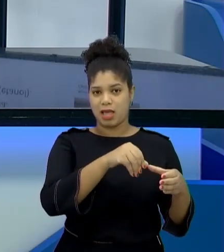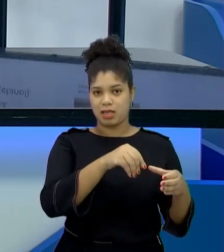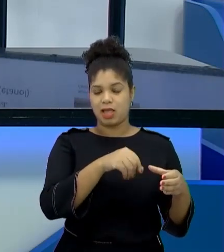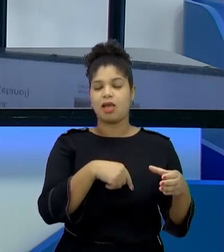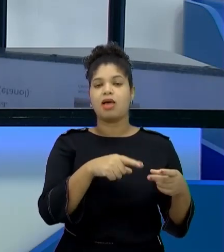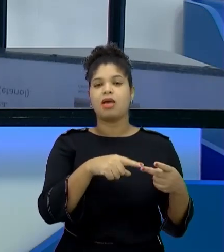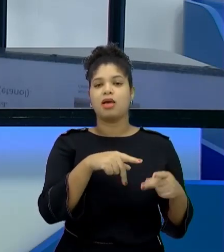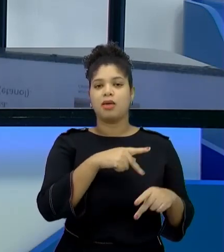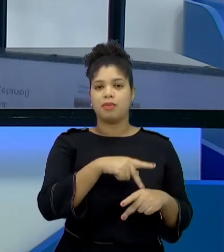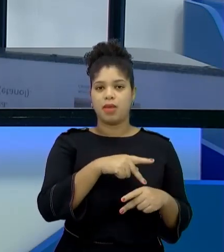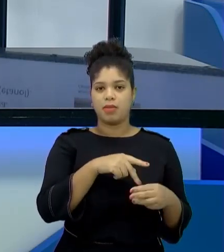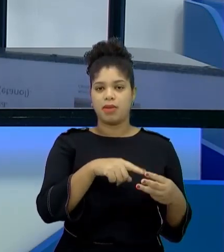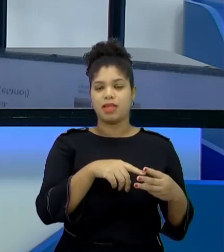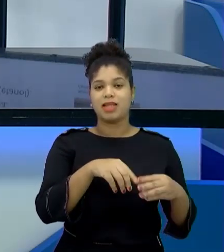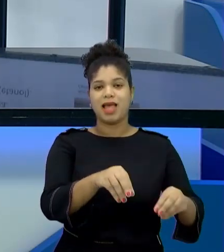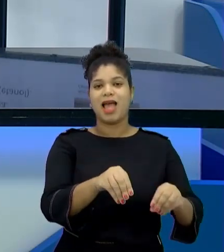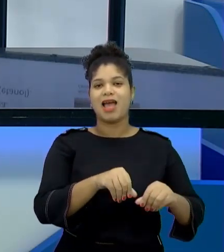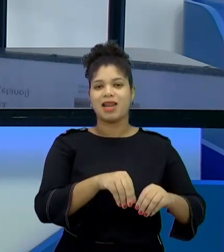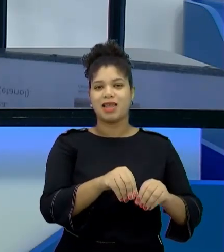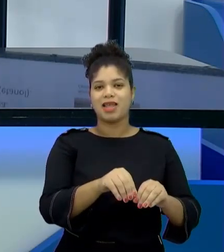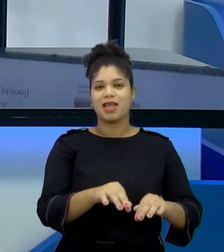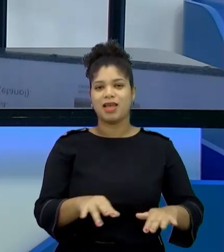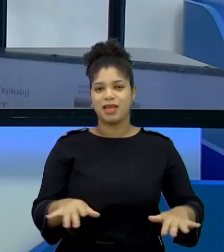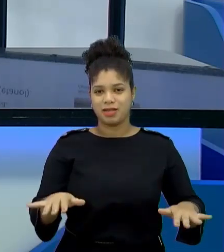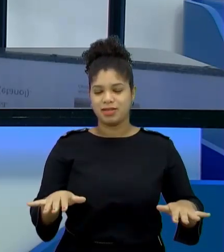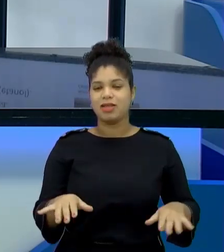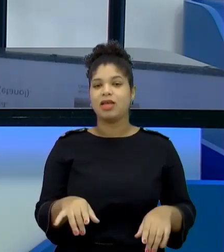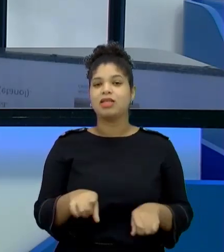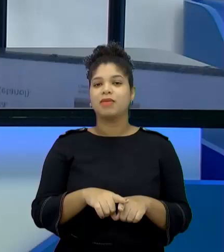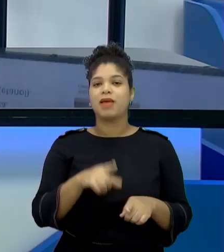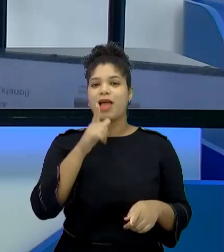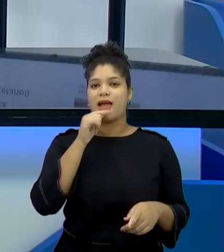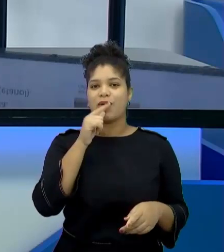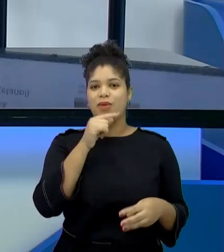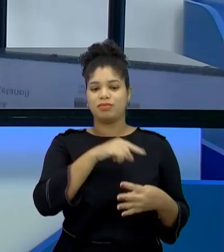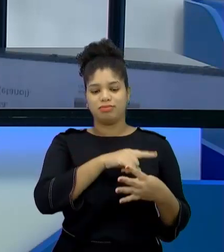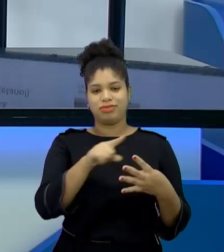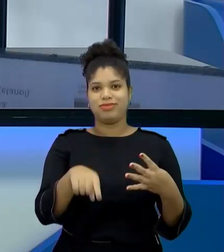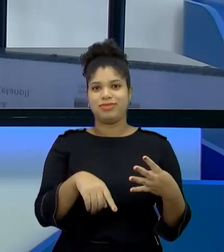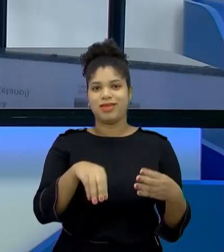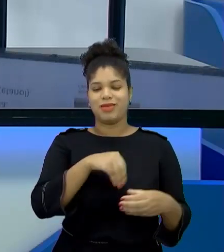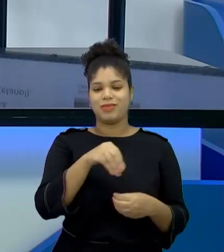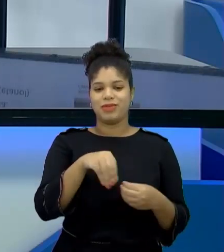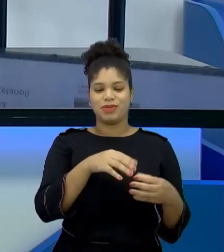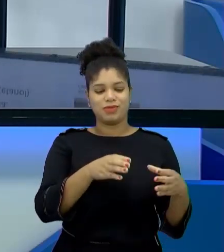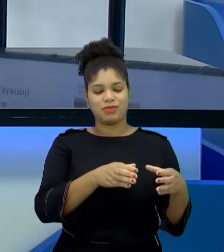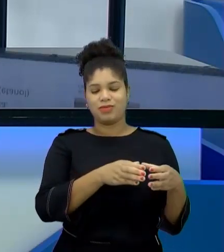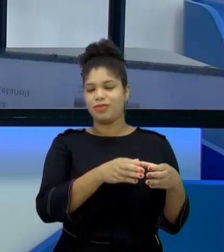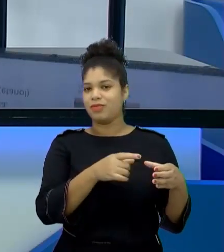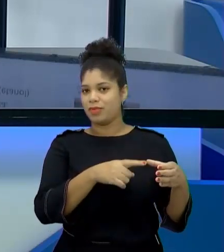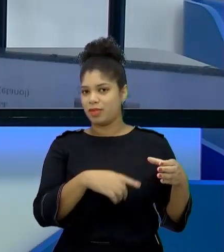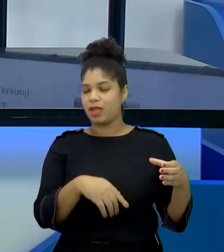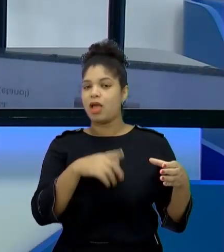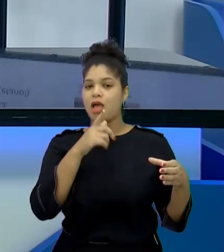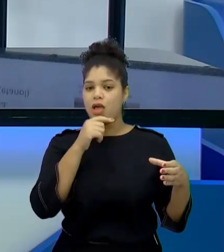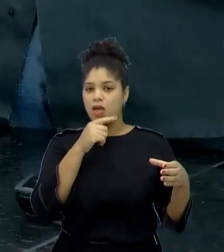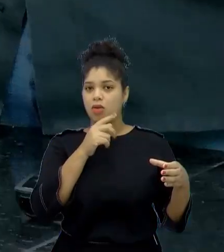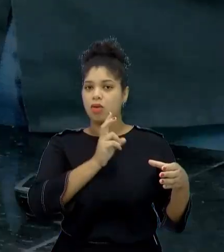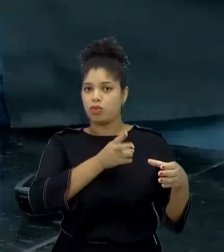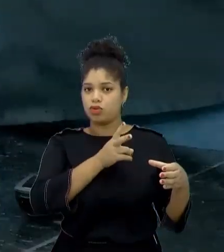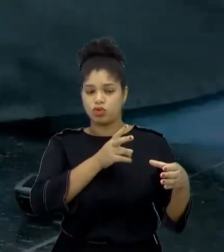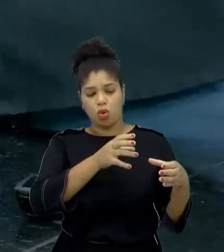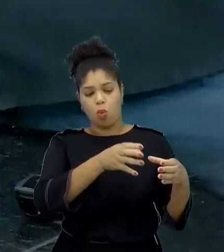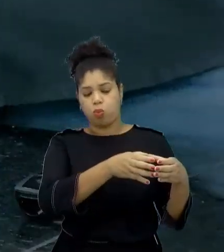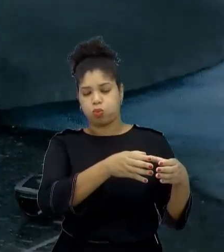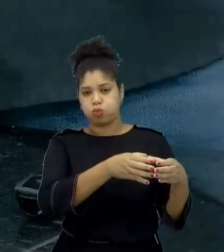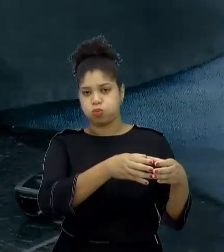com pedra e ainda coloquei água na mistura. De forma que a água molhada aqui, ainda que ela esteja aqui,